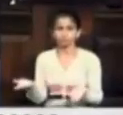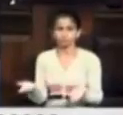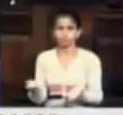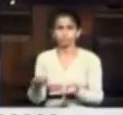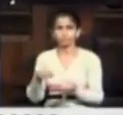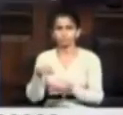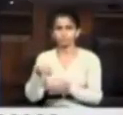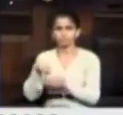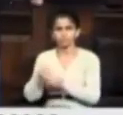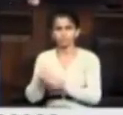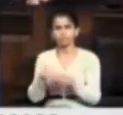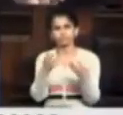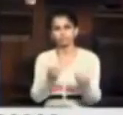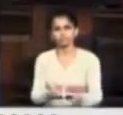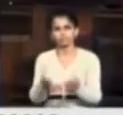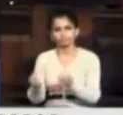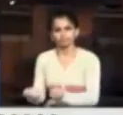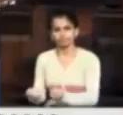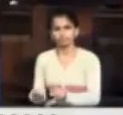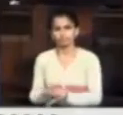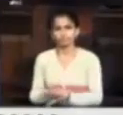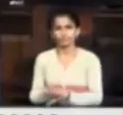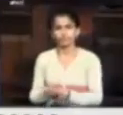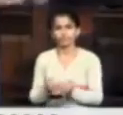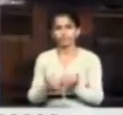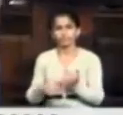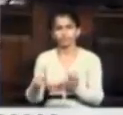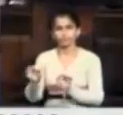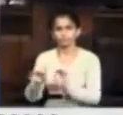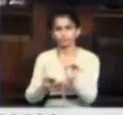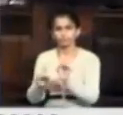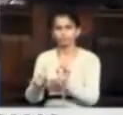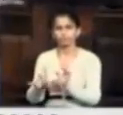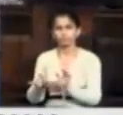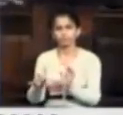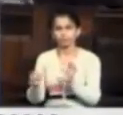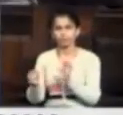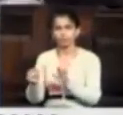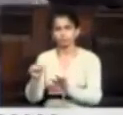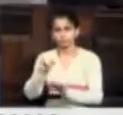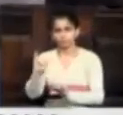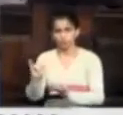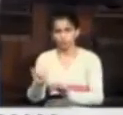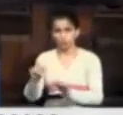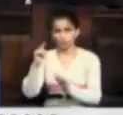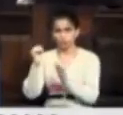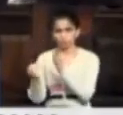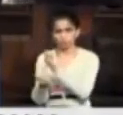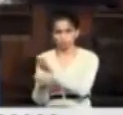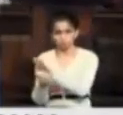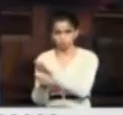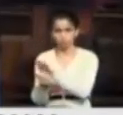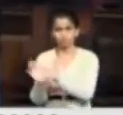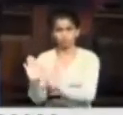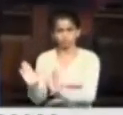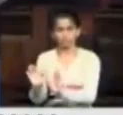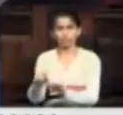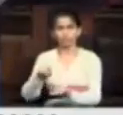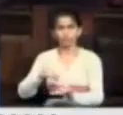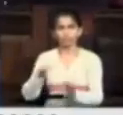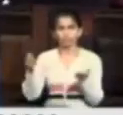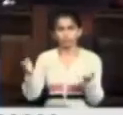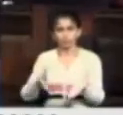Todos nós votaremos favoráveis a esse projeto, o seguinte, cortando as isenções. Mas é importante dizer que esse mesmo governo que hoje